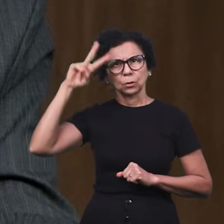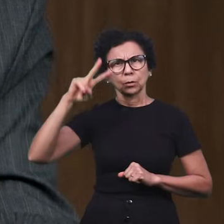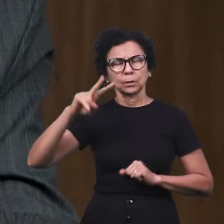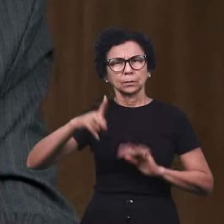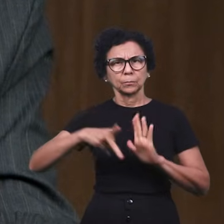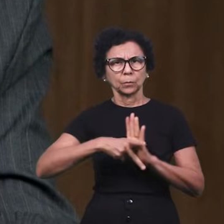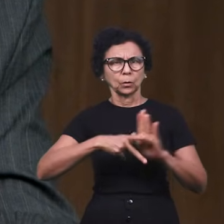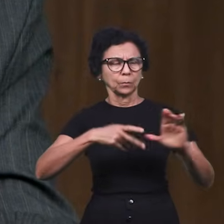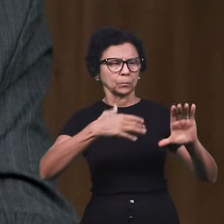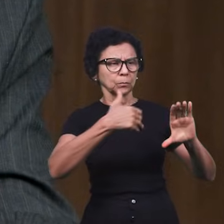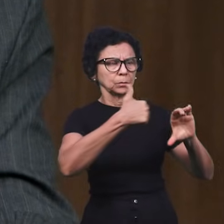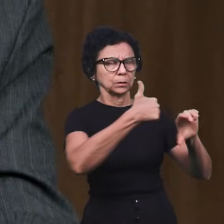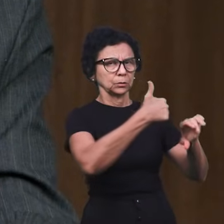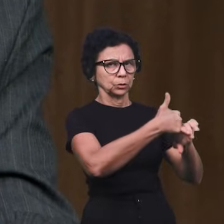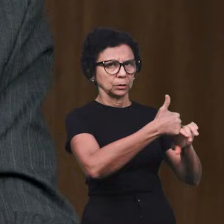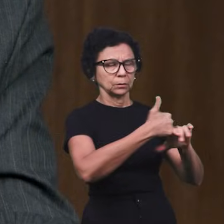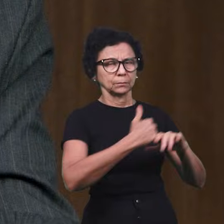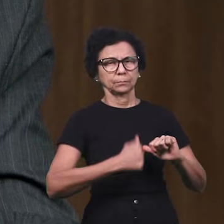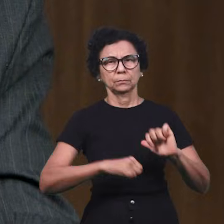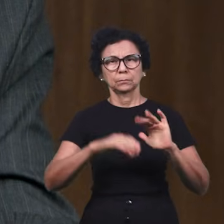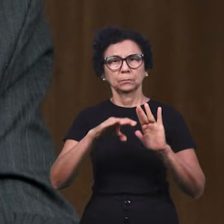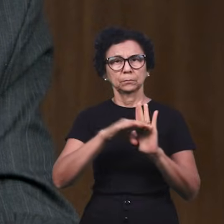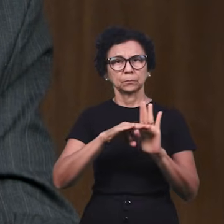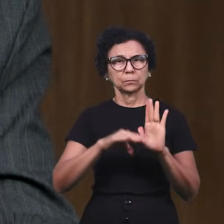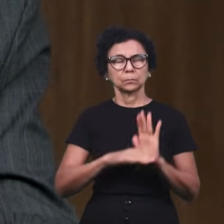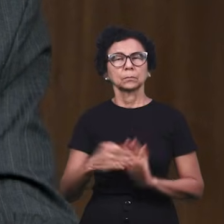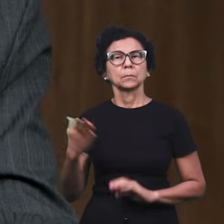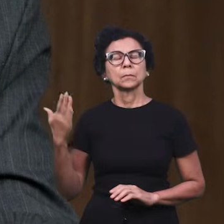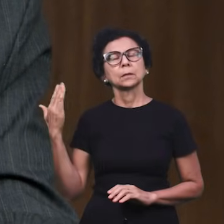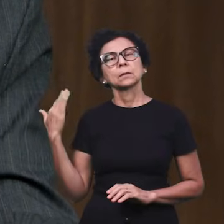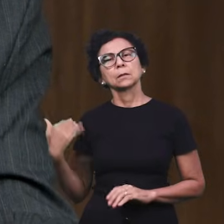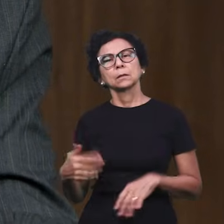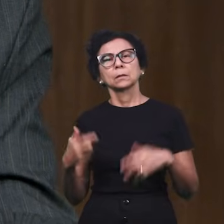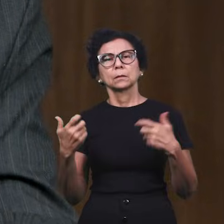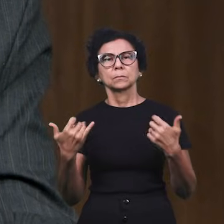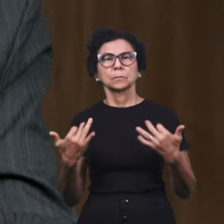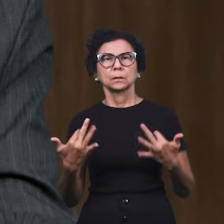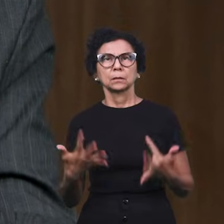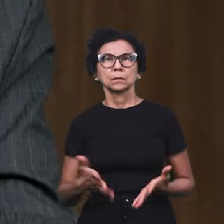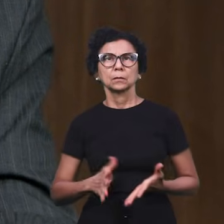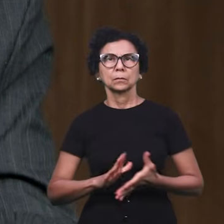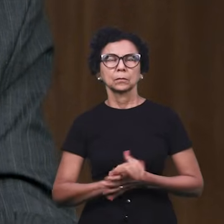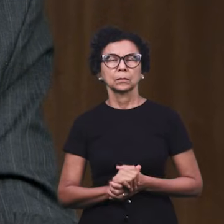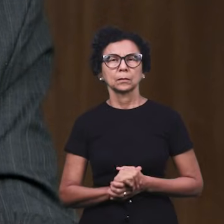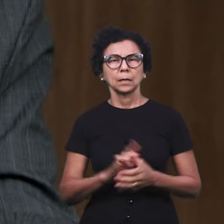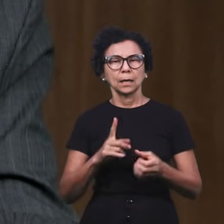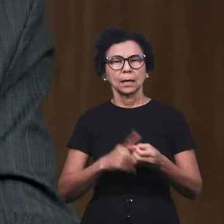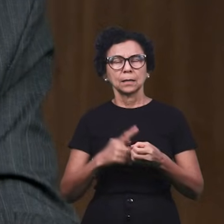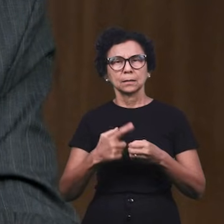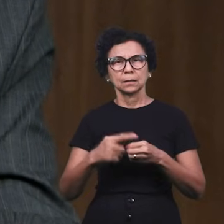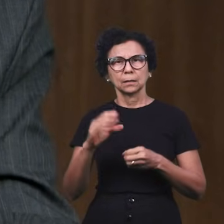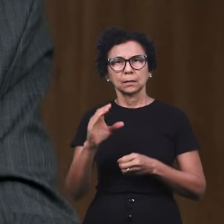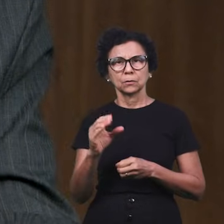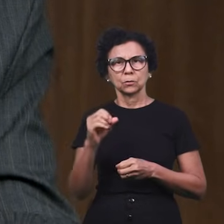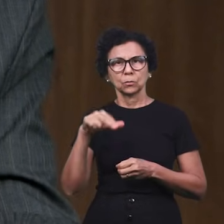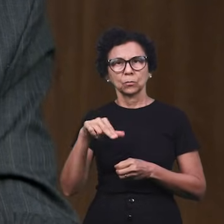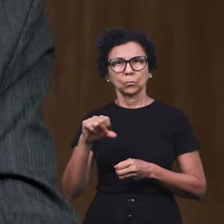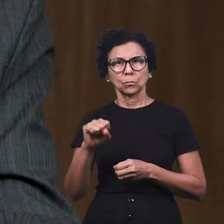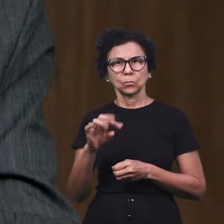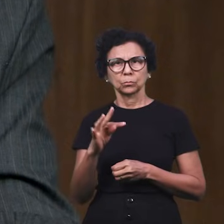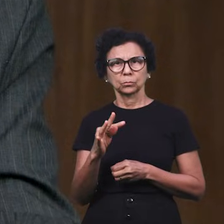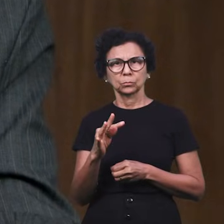Cristianismo. No episódio passado, nós falamos sobre a queda de